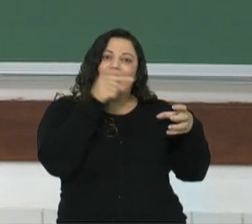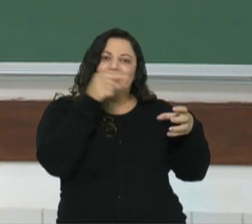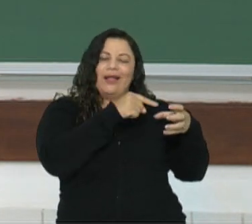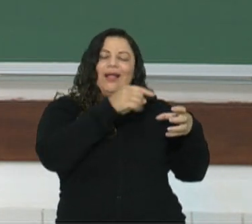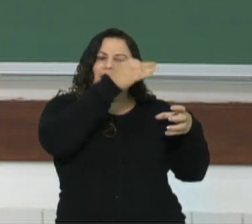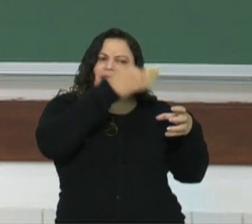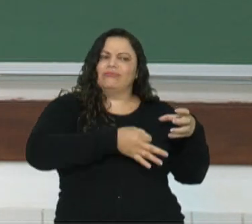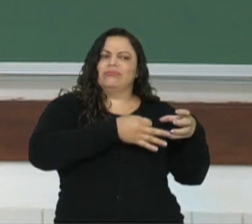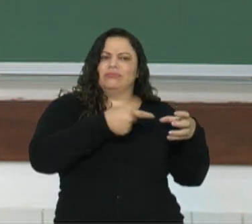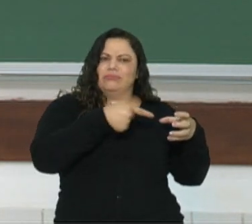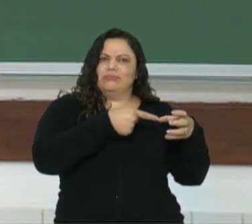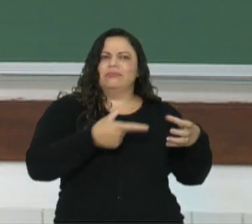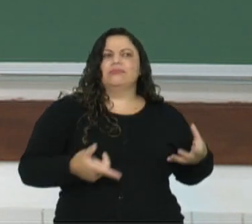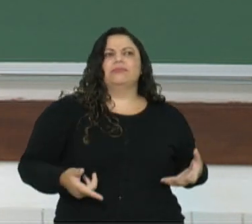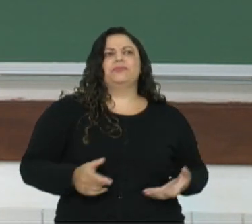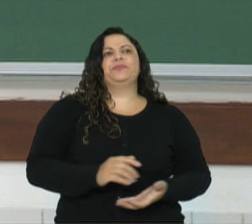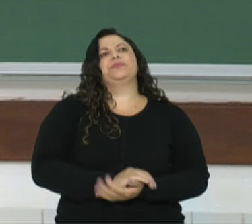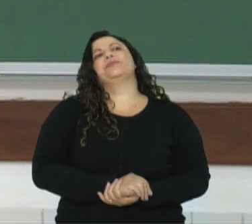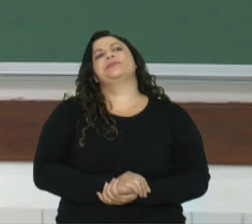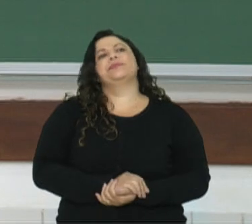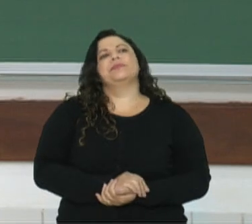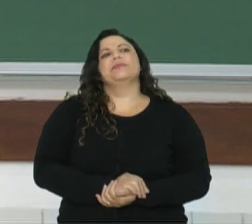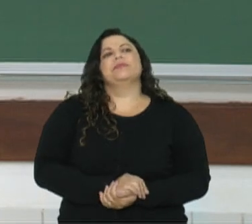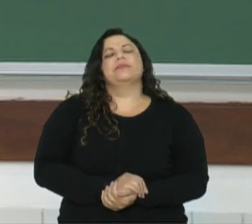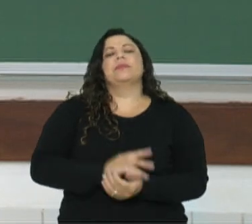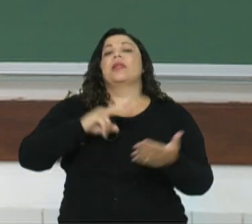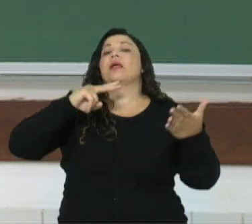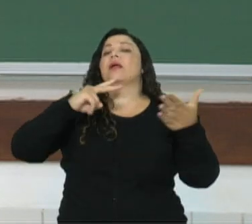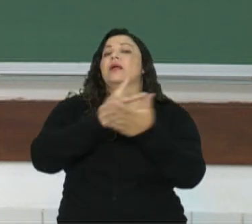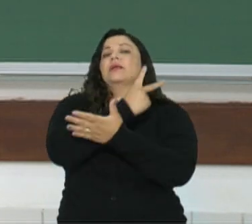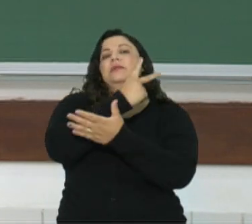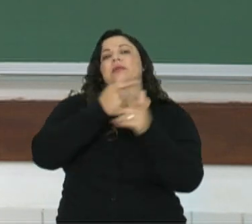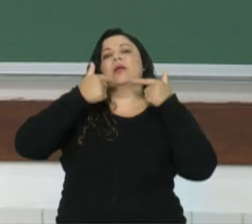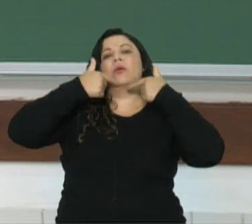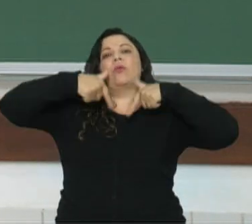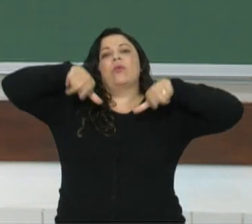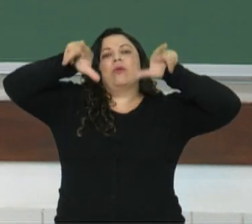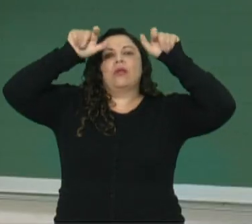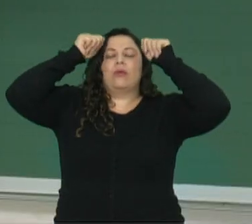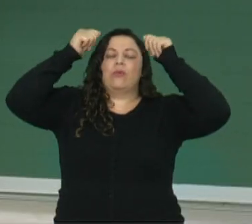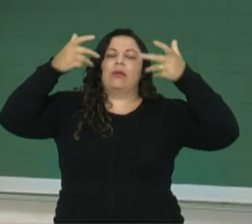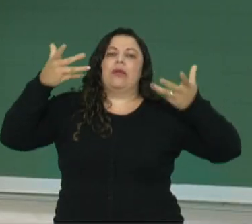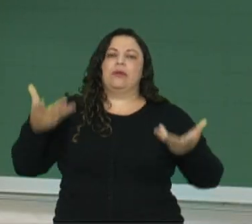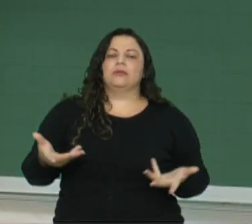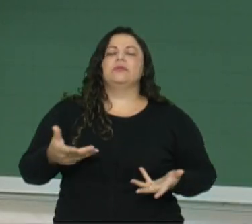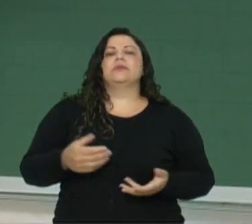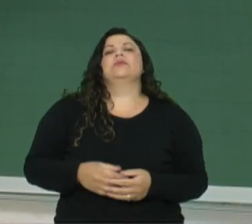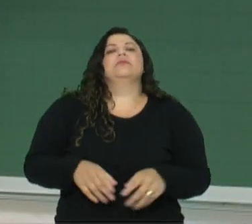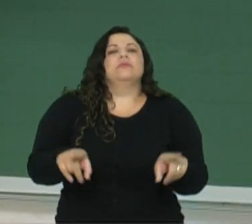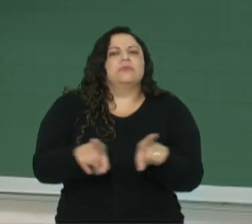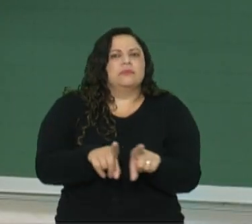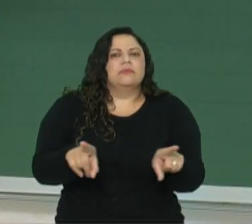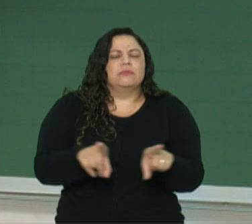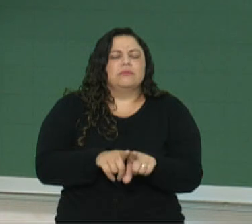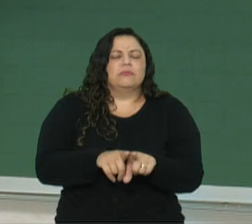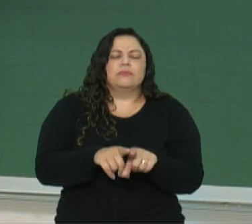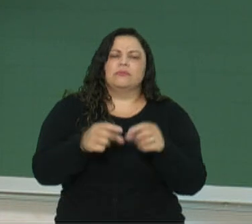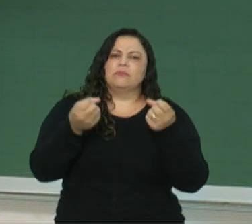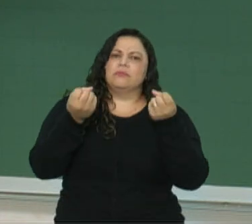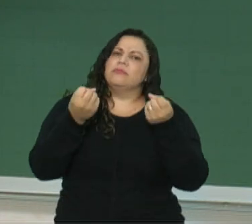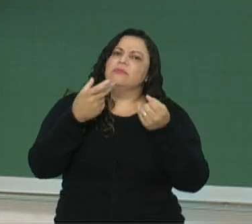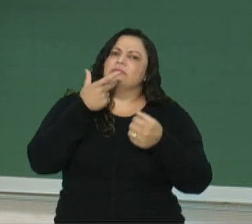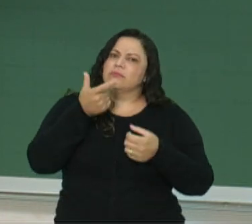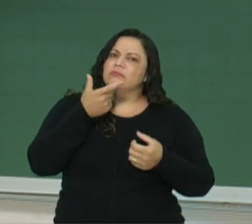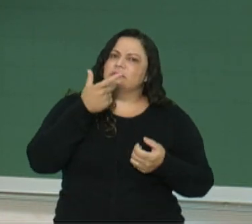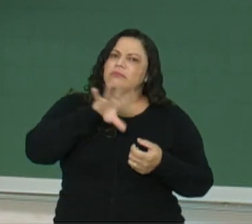está certa. E aí são os erros a partir da linguagem. Nós também falamos